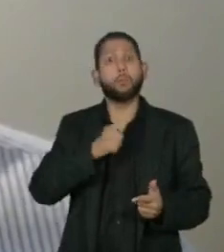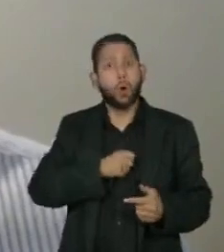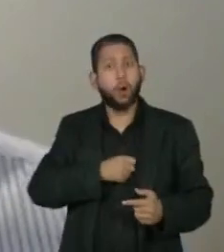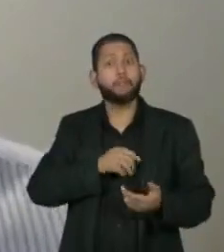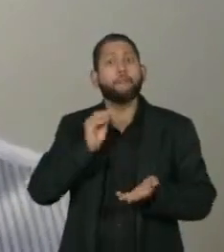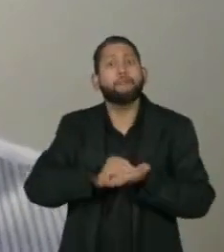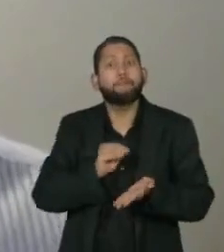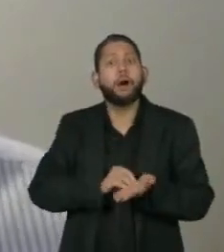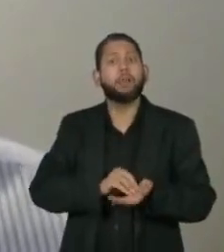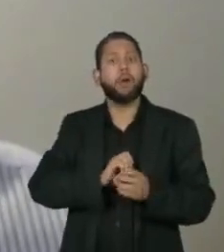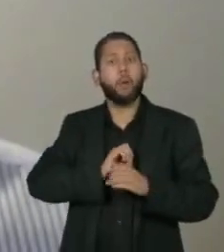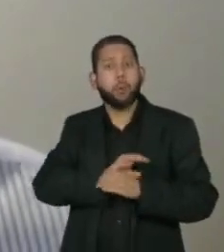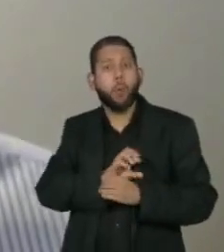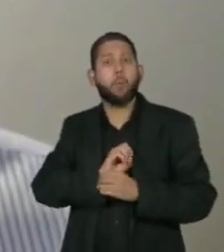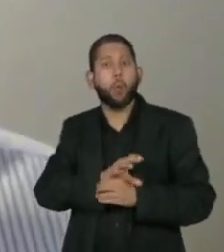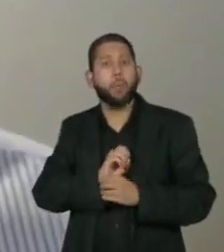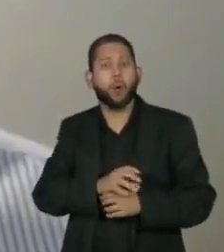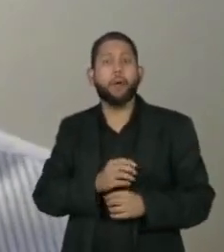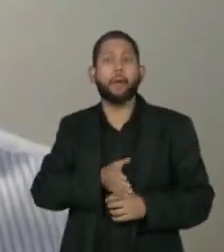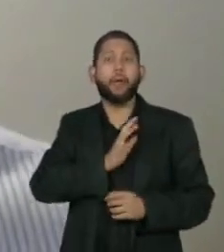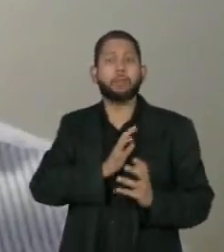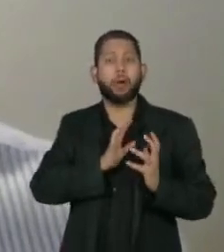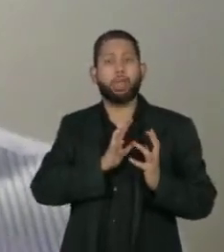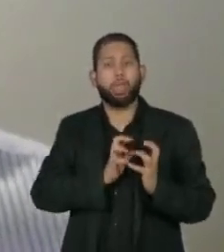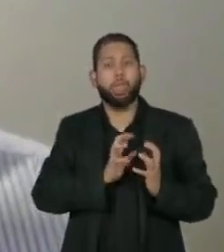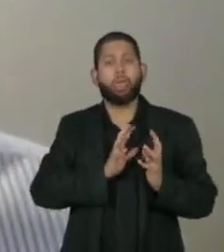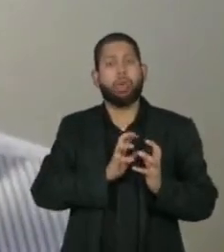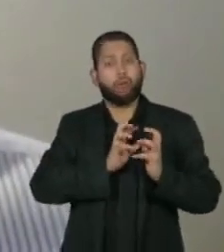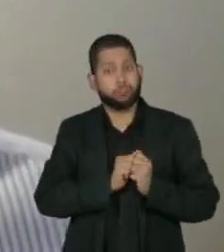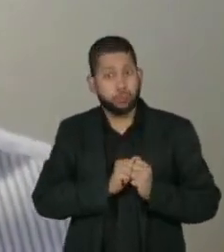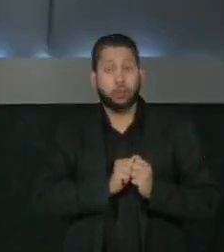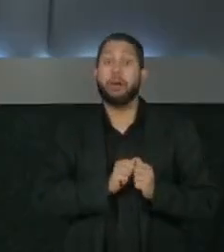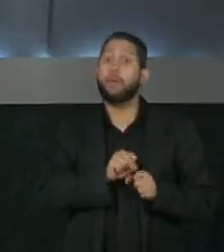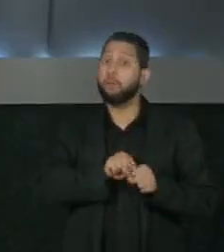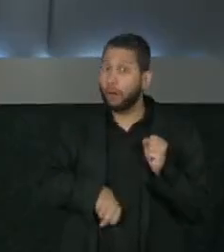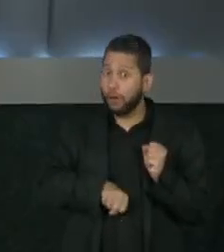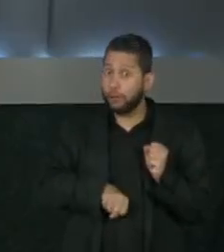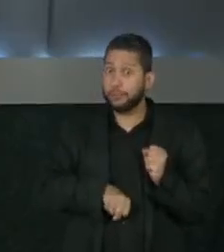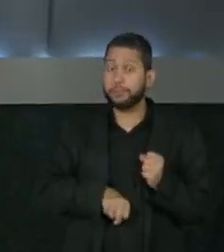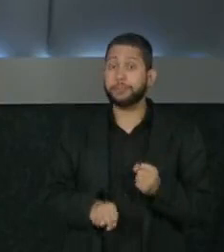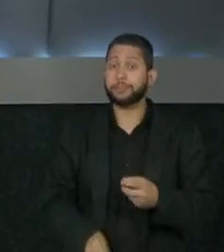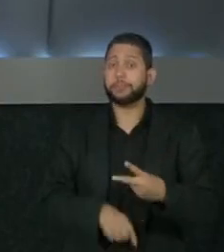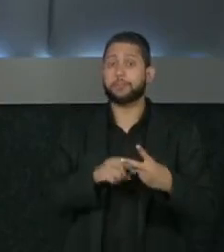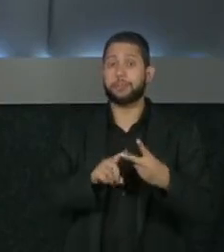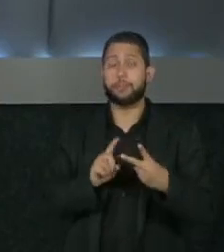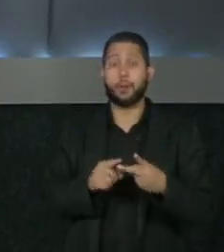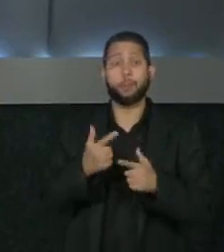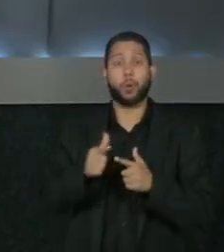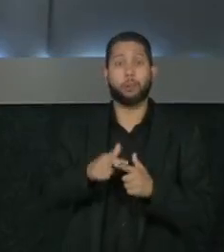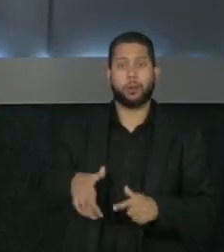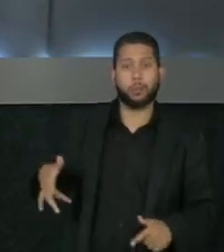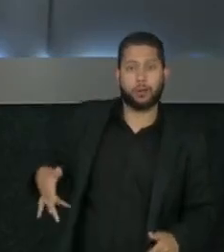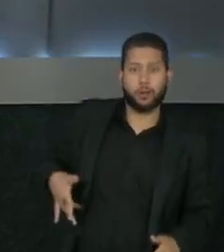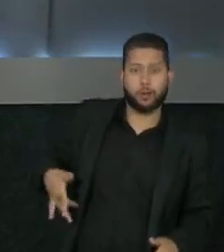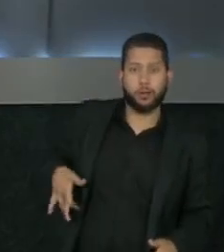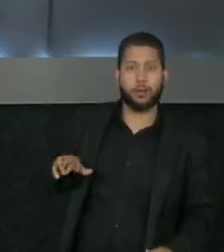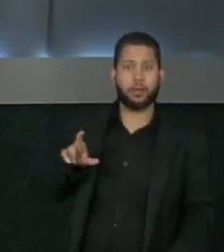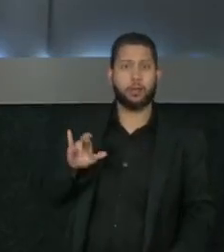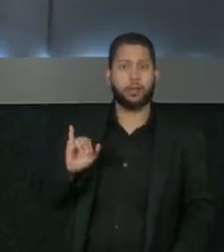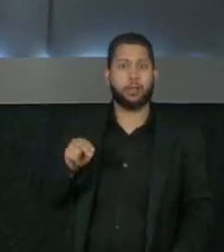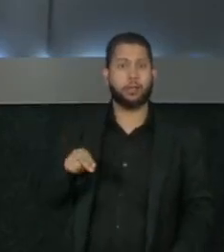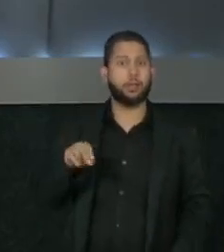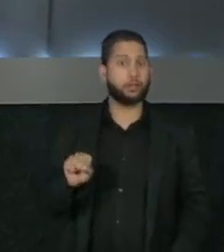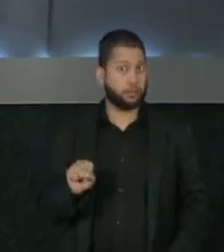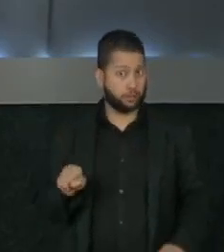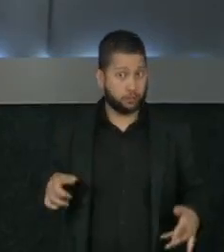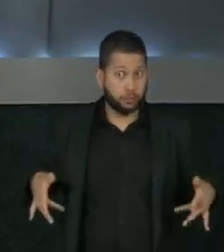insuficiência do coração, de falência do coração, o risco de infarto e problemas renais, é uma das principais